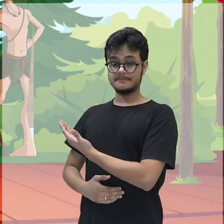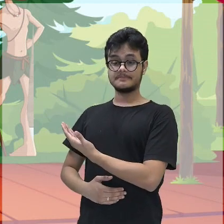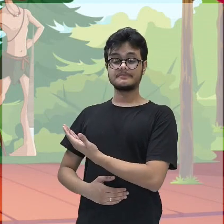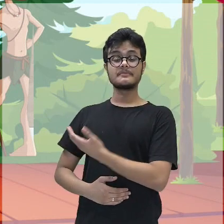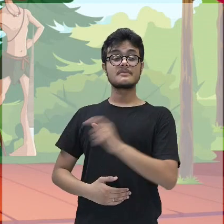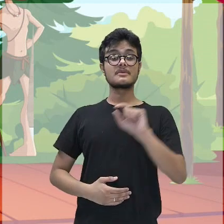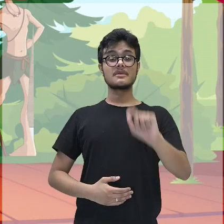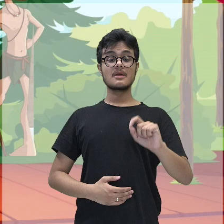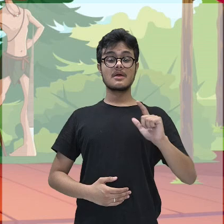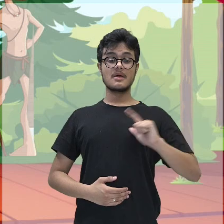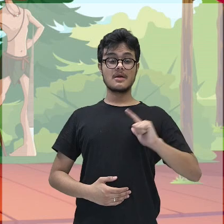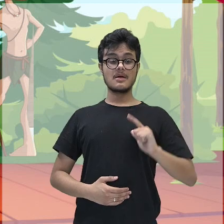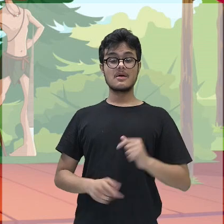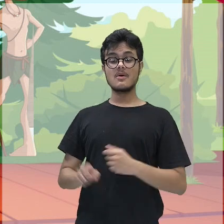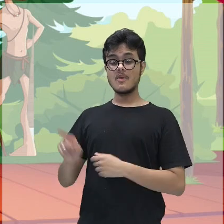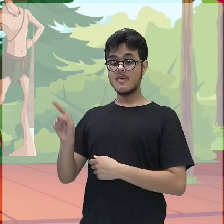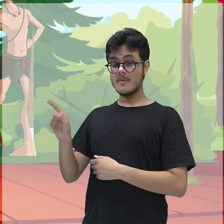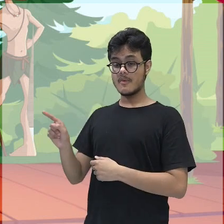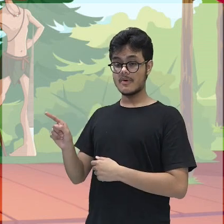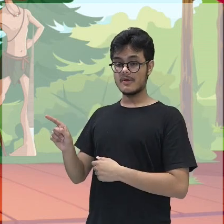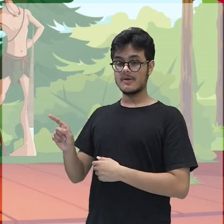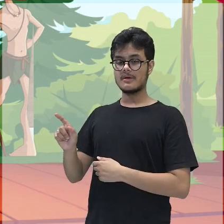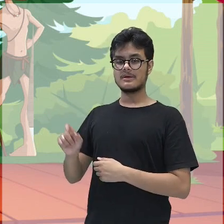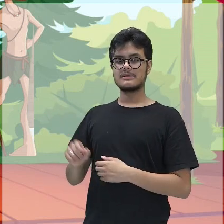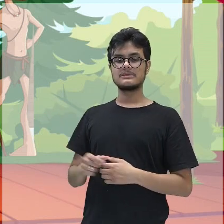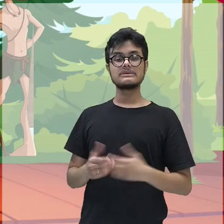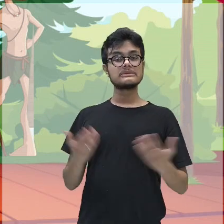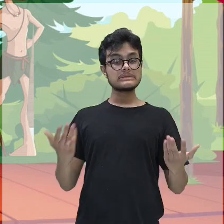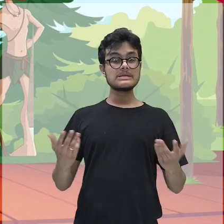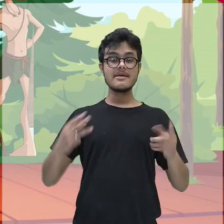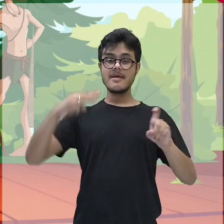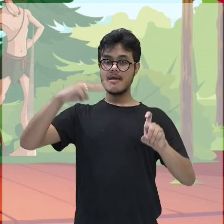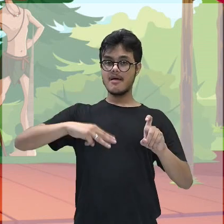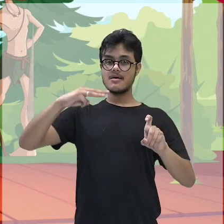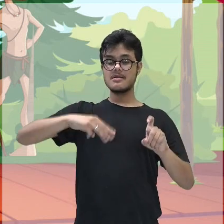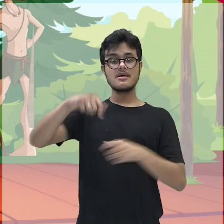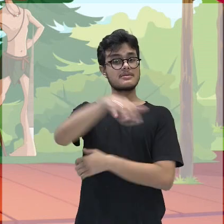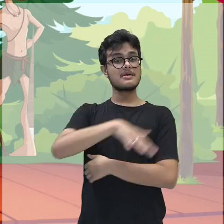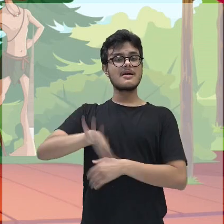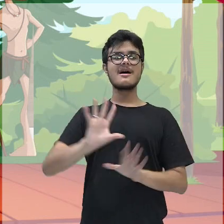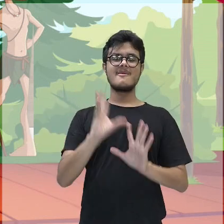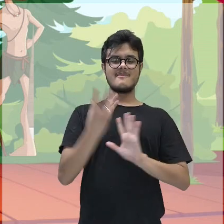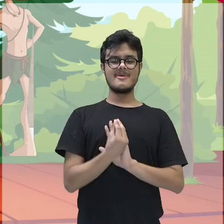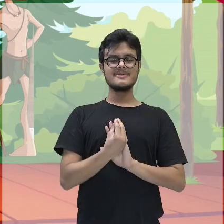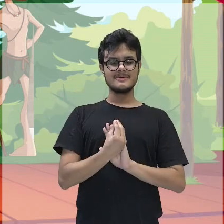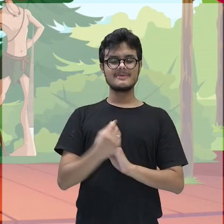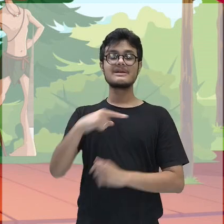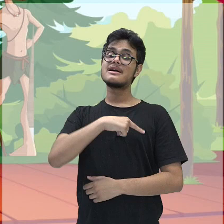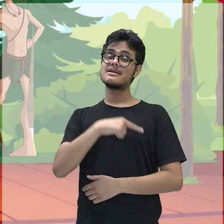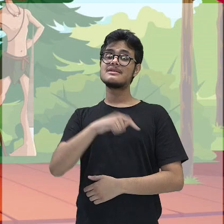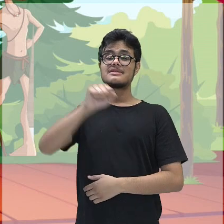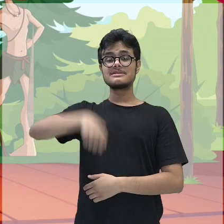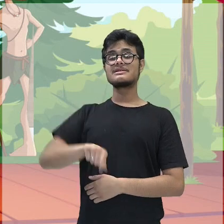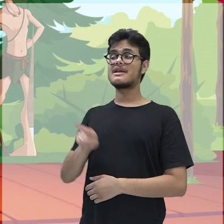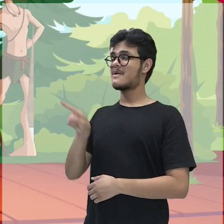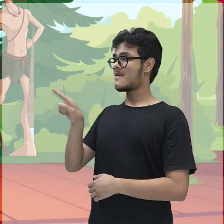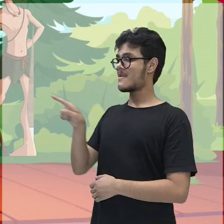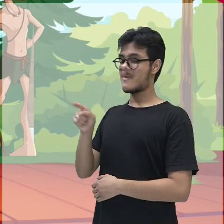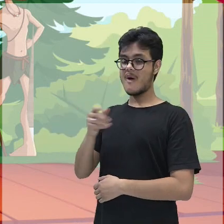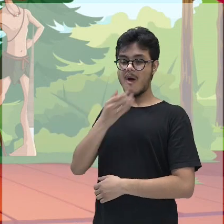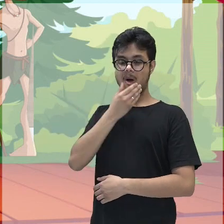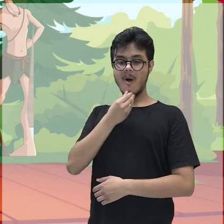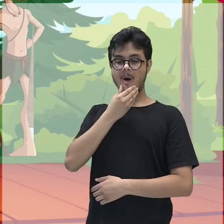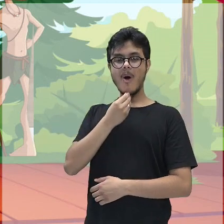perceber? Então eu estou trabalhando com o quê? Com uma lenda da nossa região. Aqui nós temos um caçador e aqui